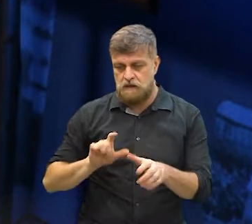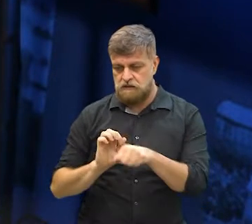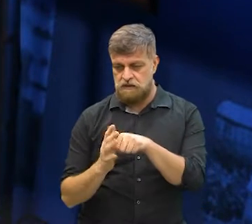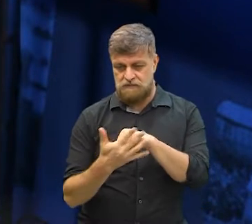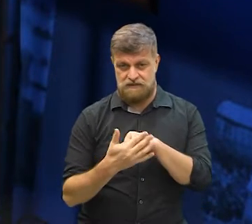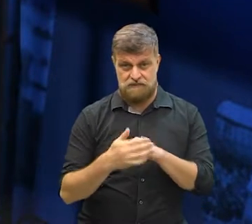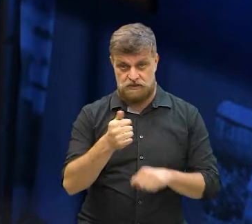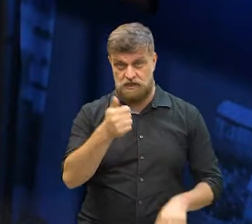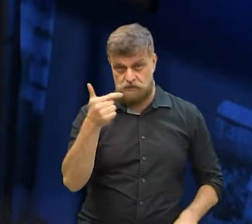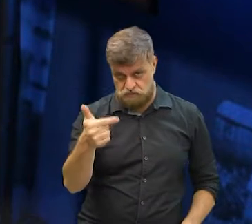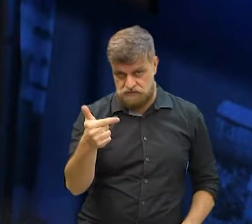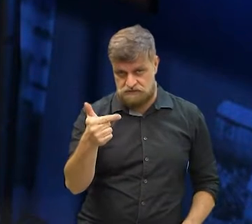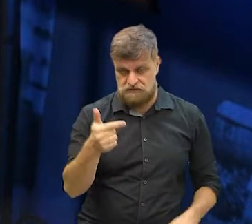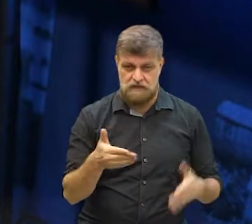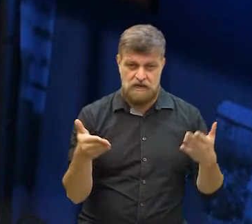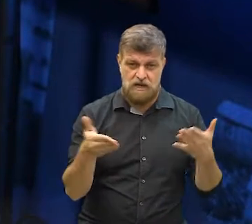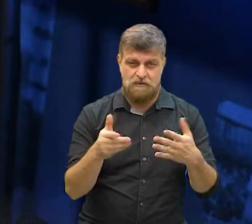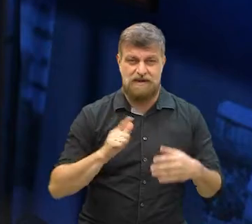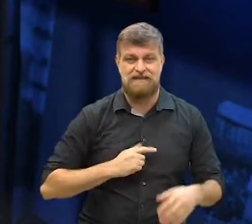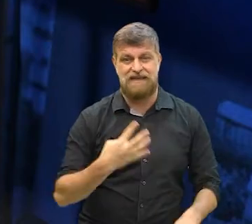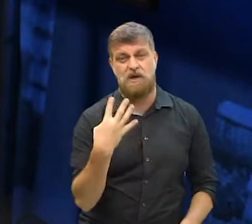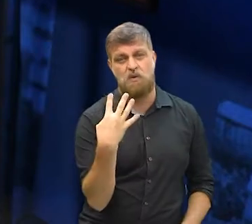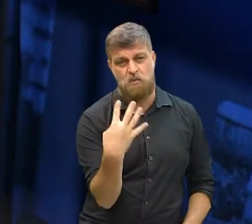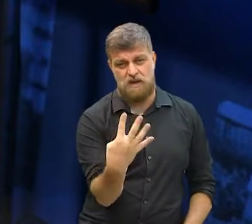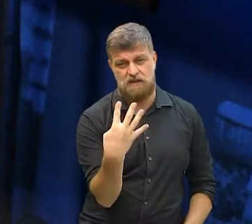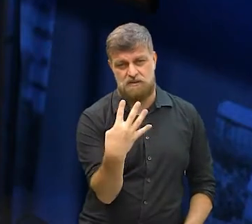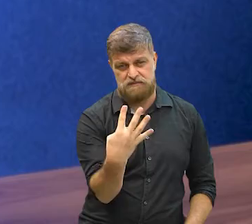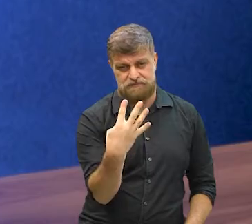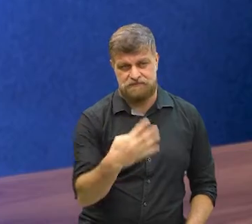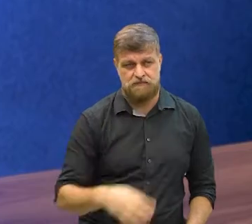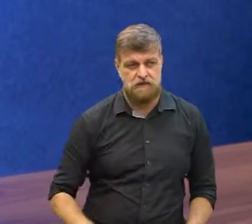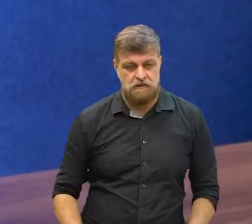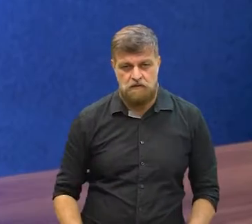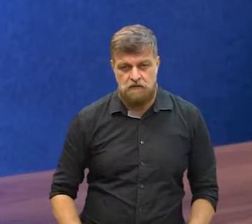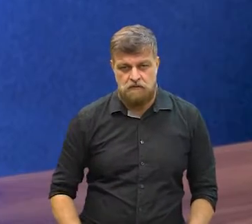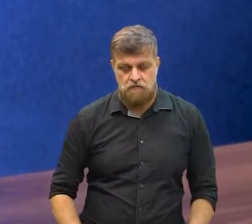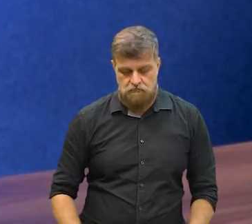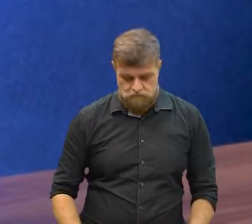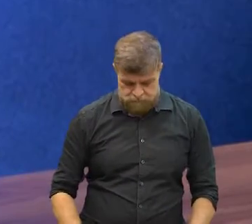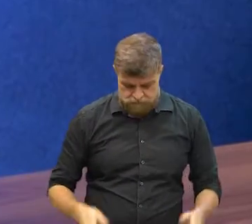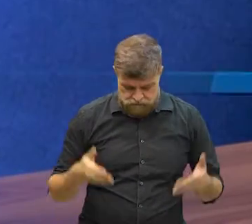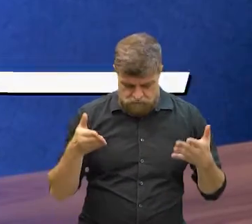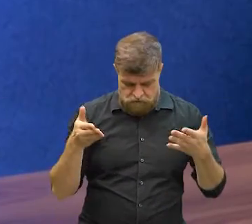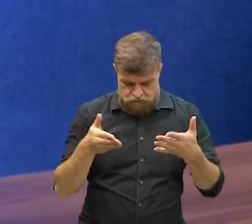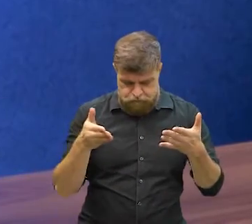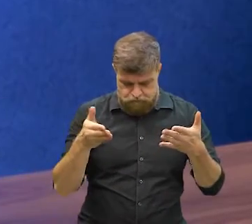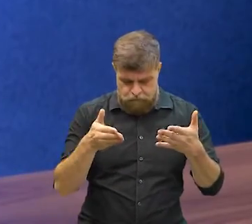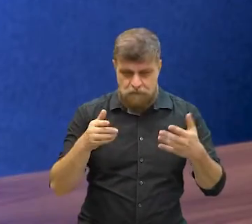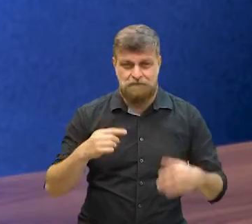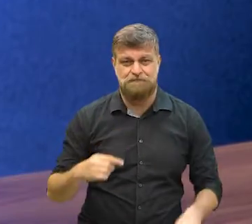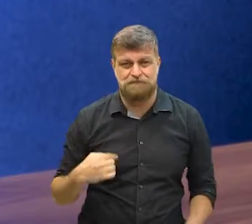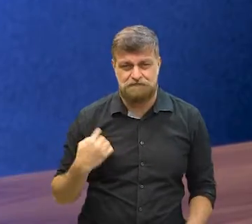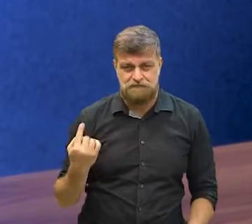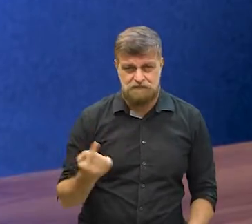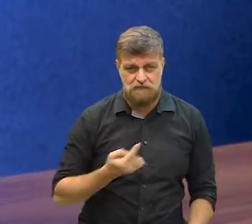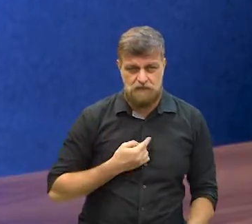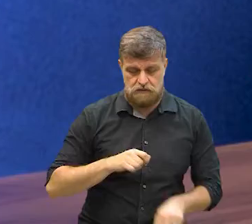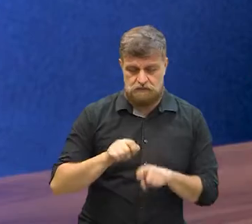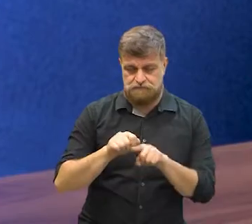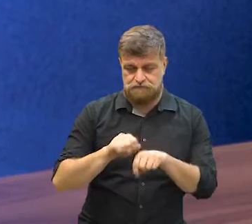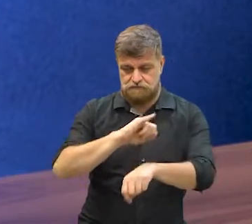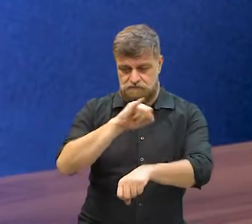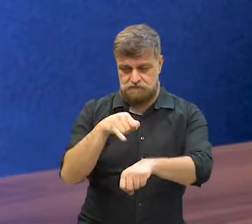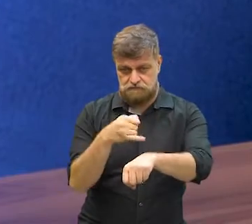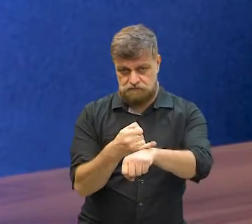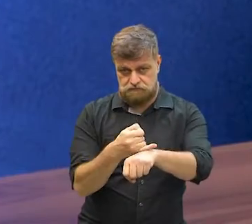antes da pandemia eu tinha 12, agora a gente está com 4. Certo. E agora, a gente está aqui em janeiro